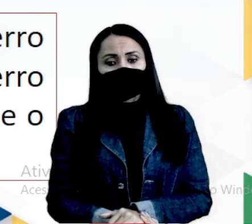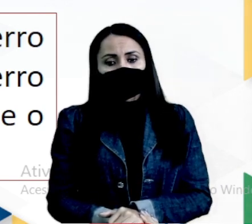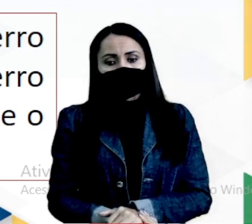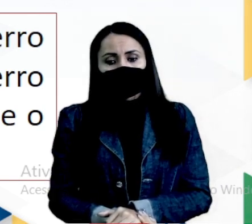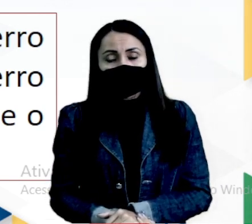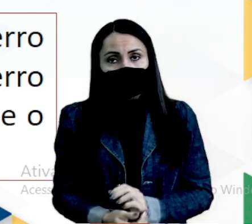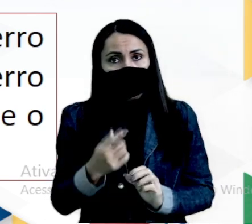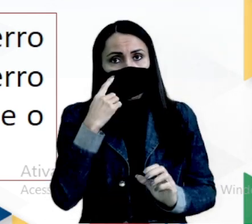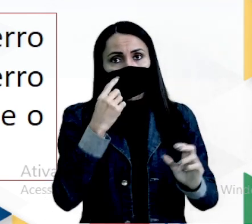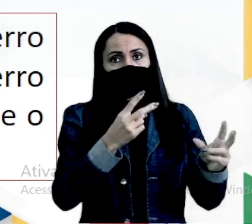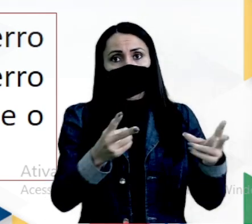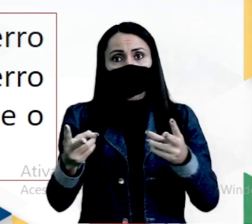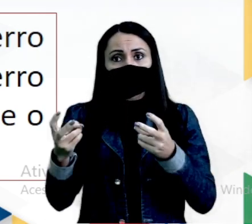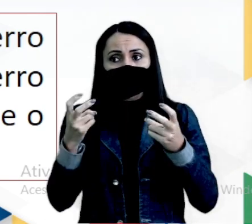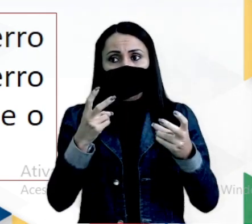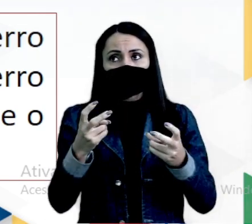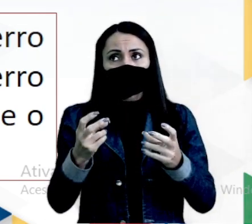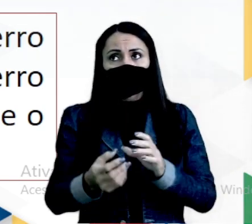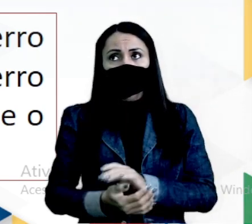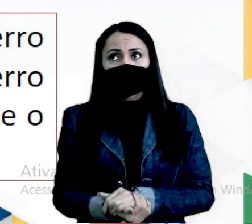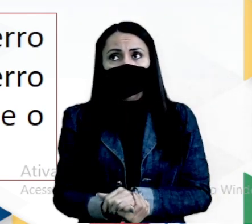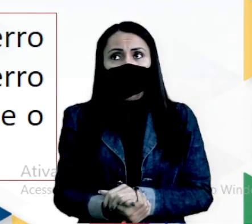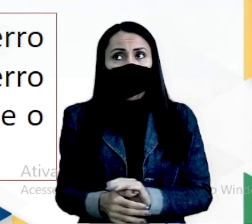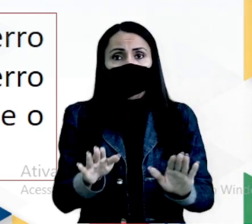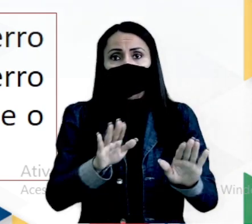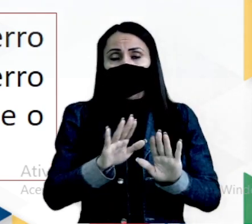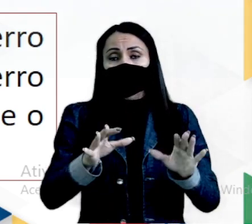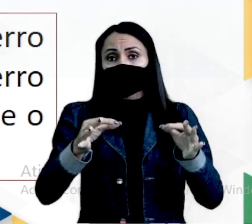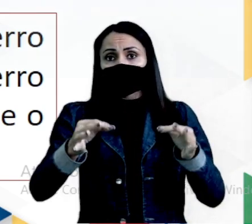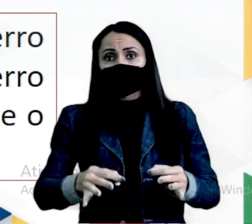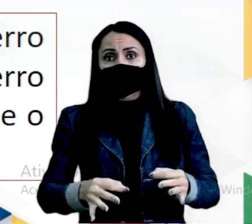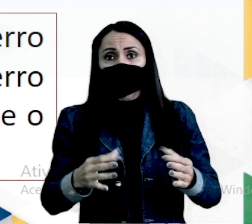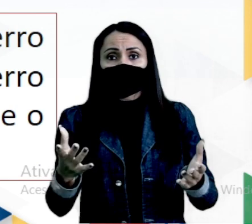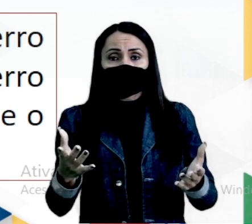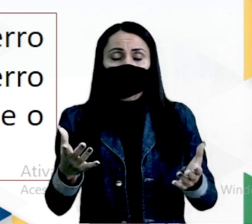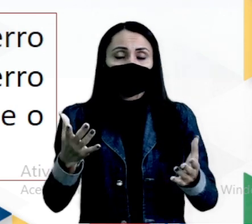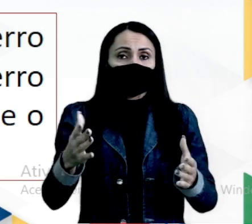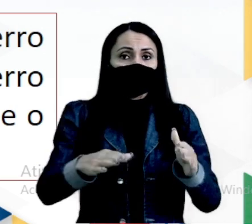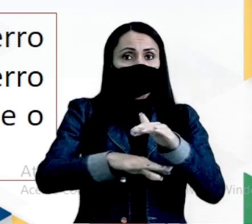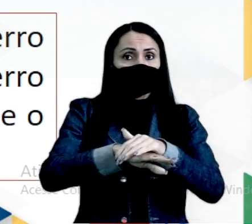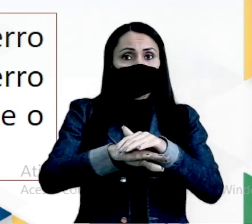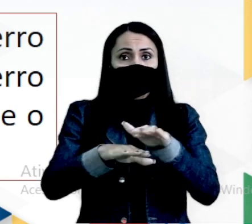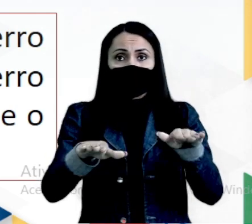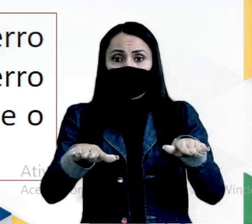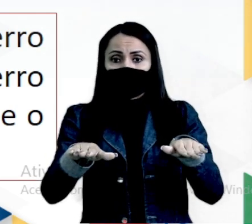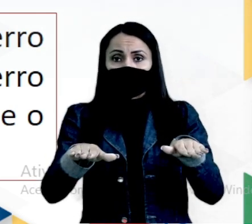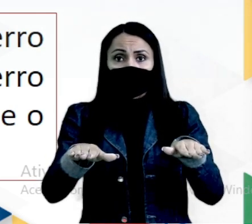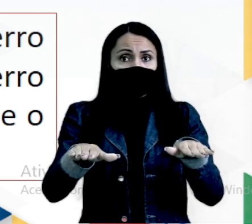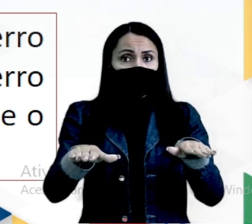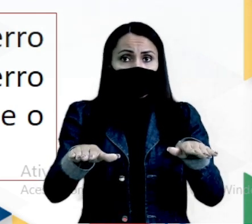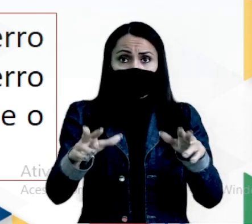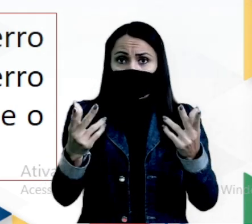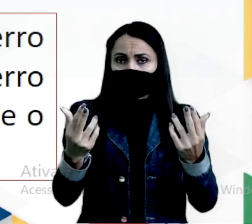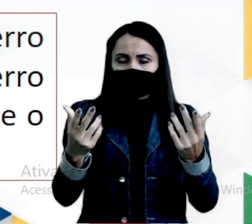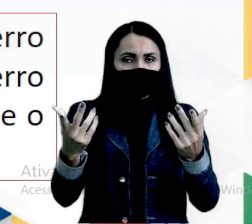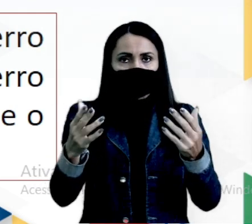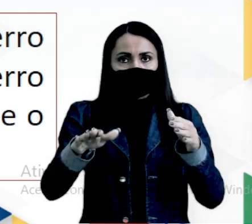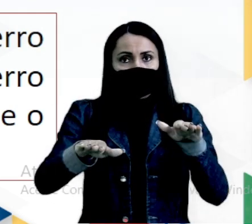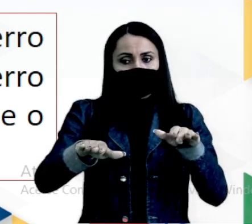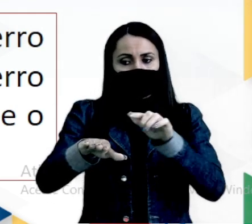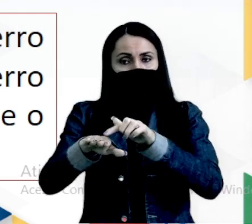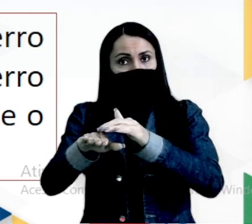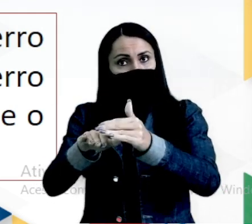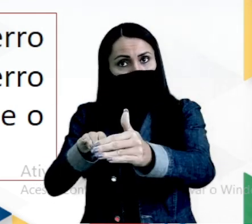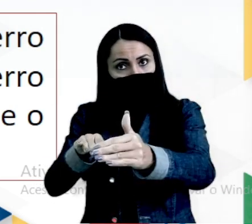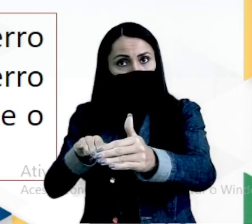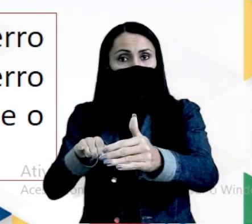Então percebe, teu pé esquerdo não é exatamente do tamanho do pé direito. Às vezes o contrário também, tá?